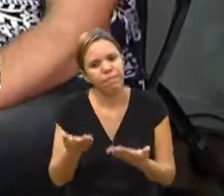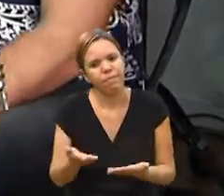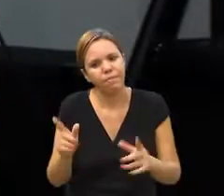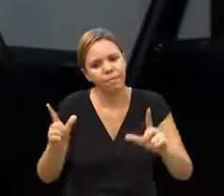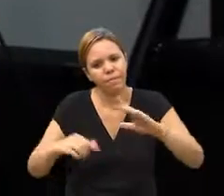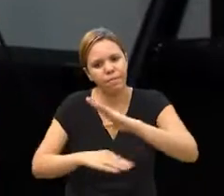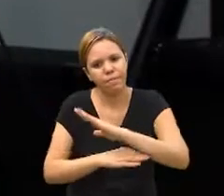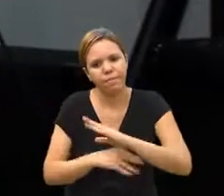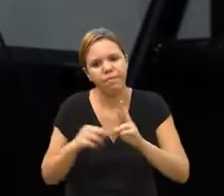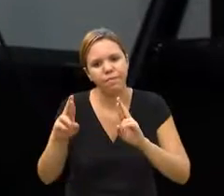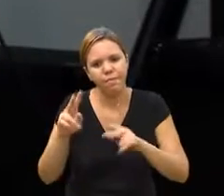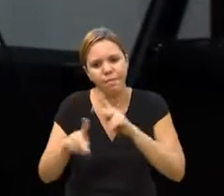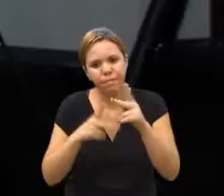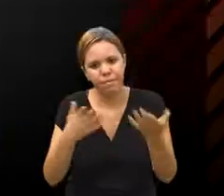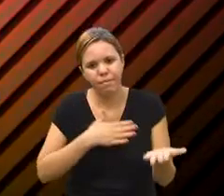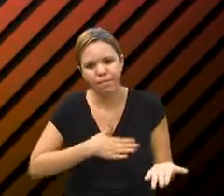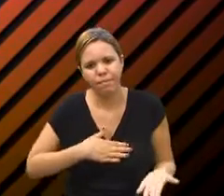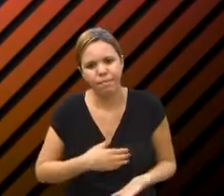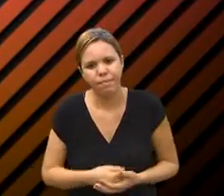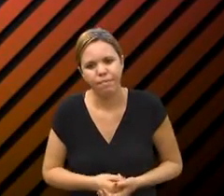TV Câmara. Espero que o pessoal goste.